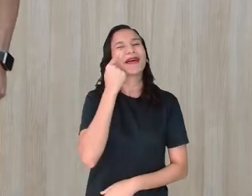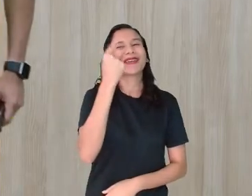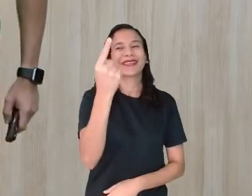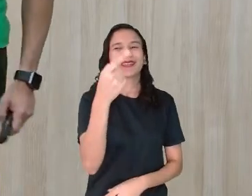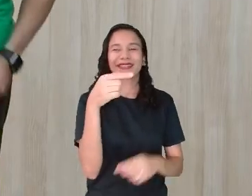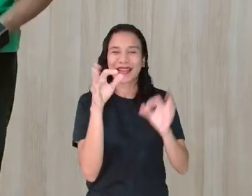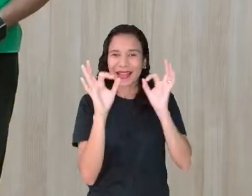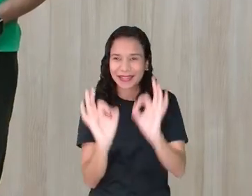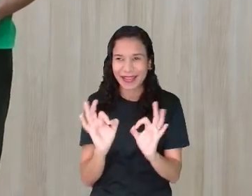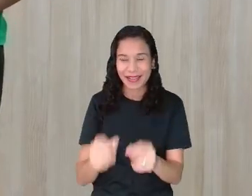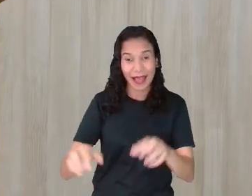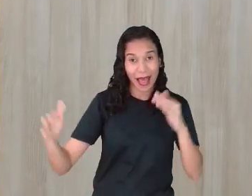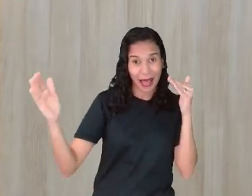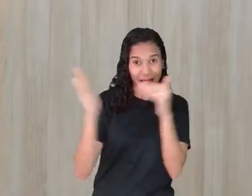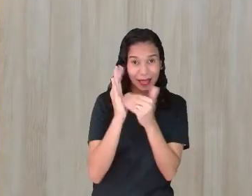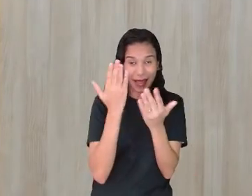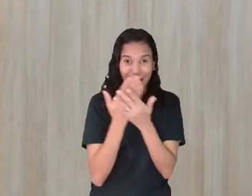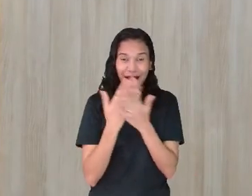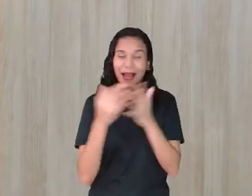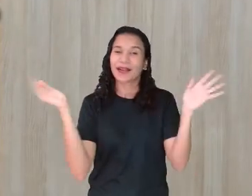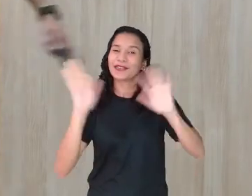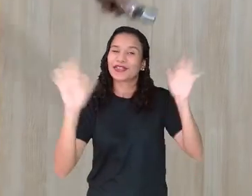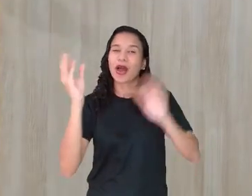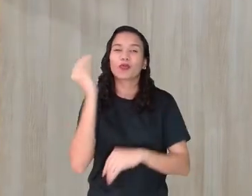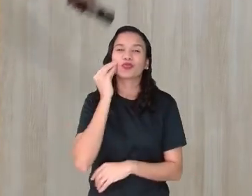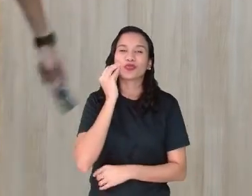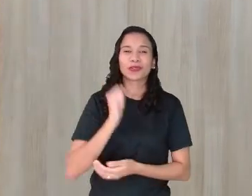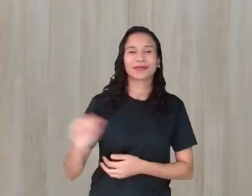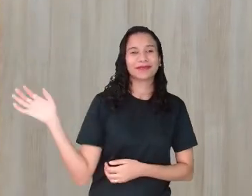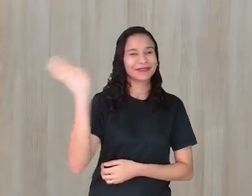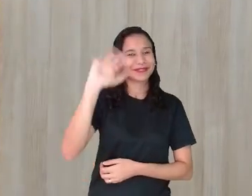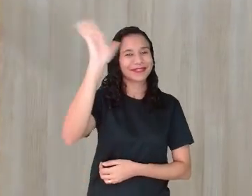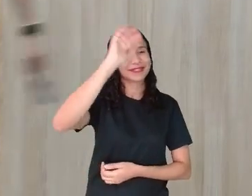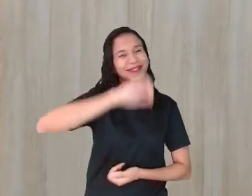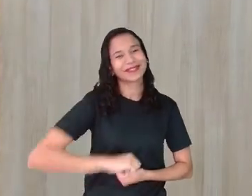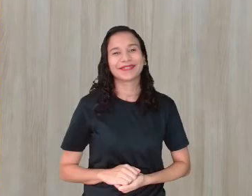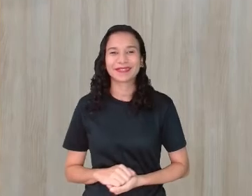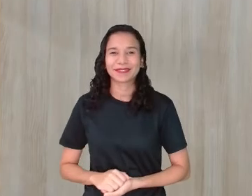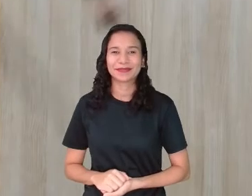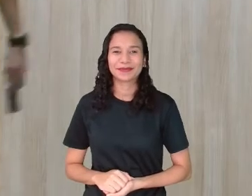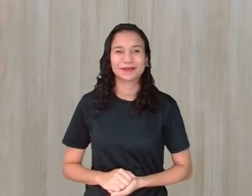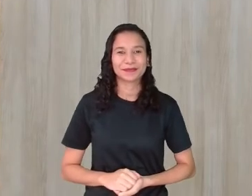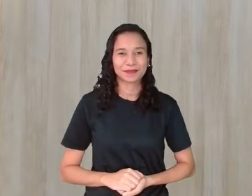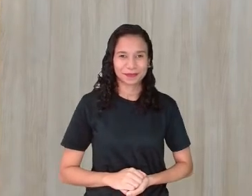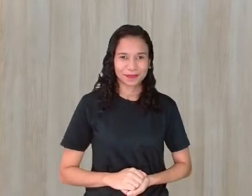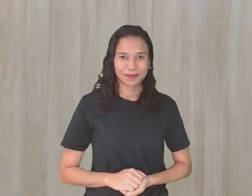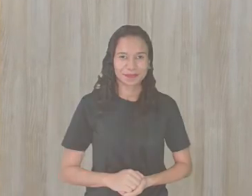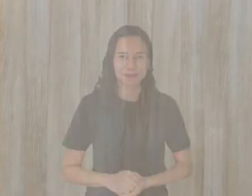tá? Até a próxima aula. Um cheiro no seu coração. Fui!